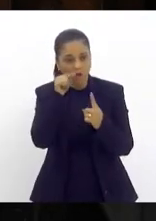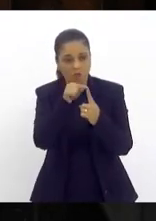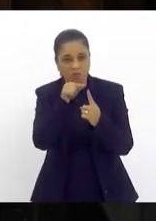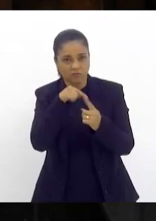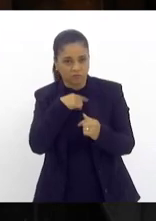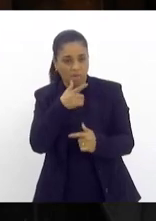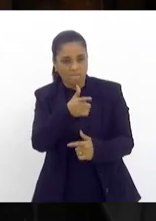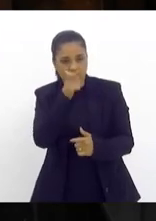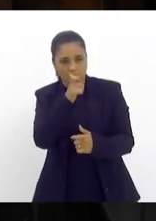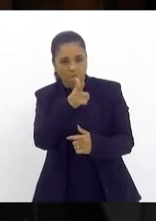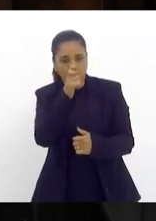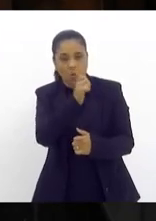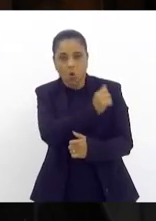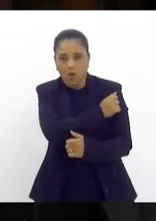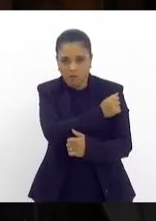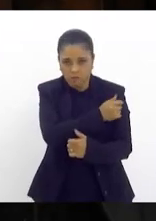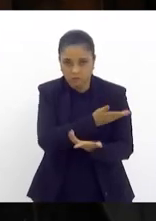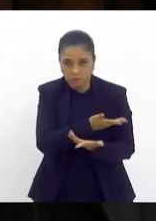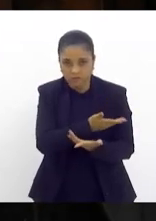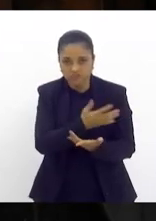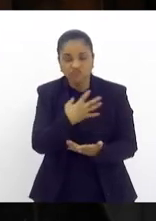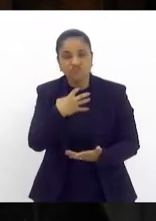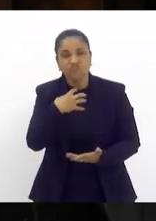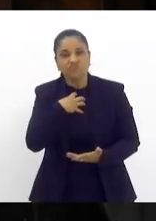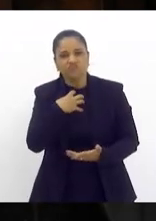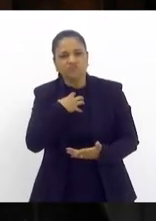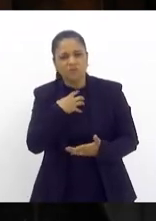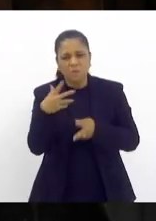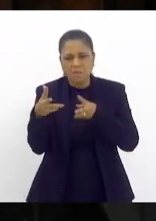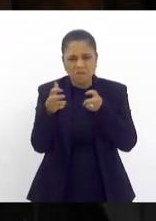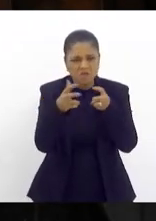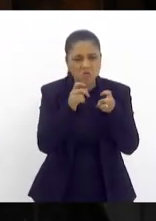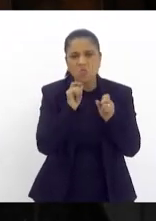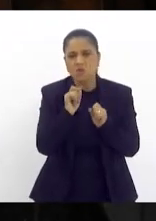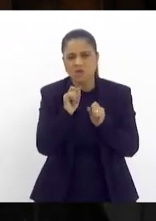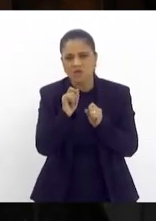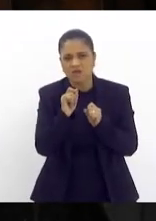Isso tudo nos dá um sentimento